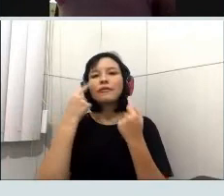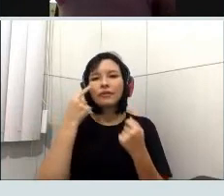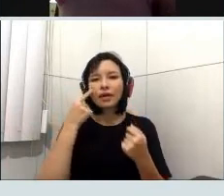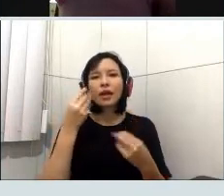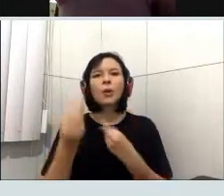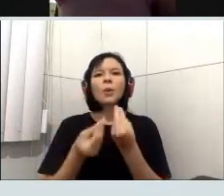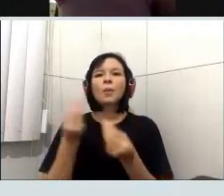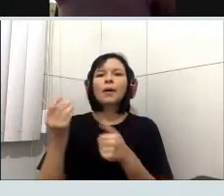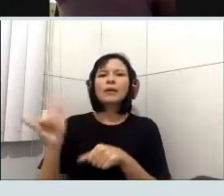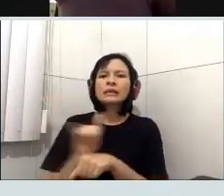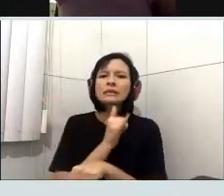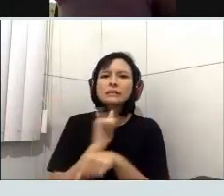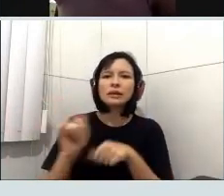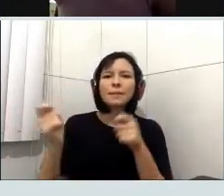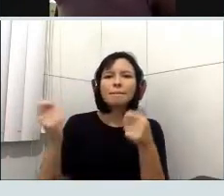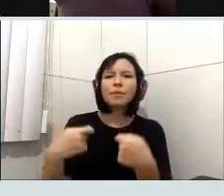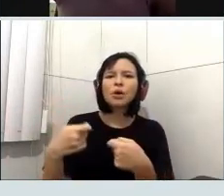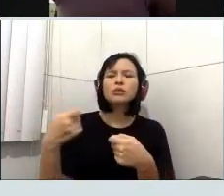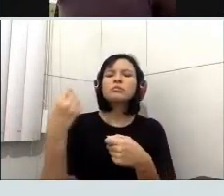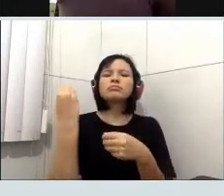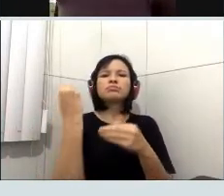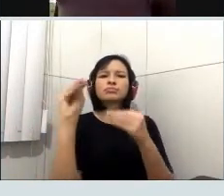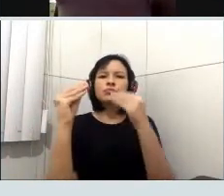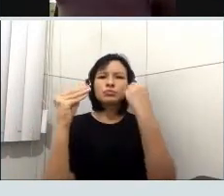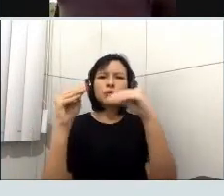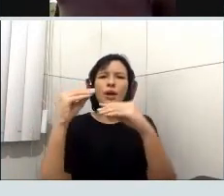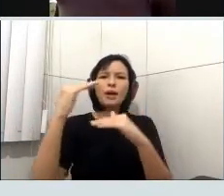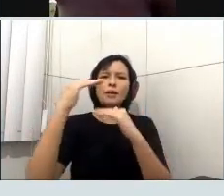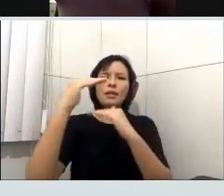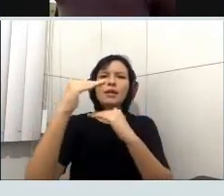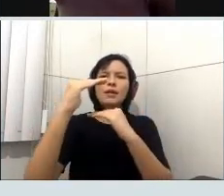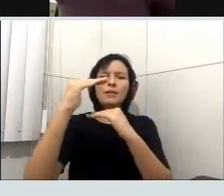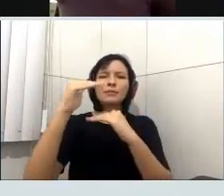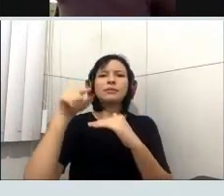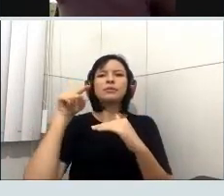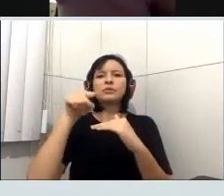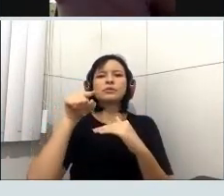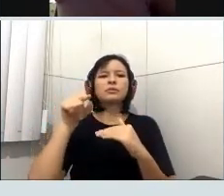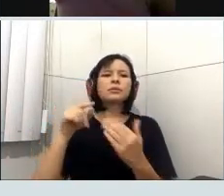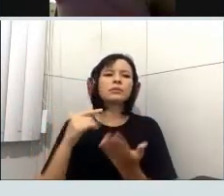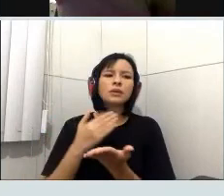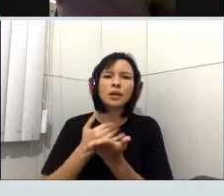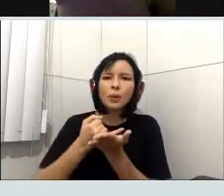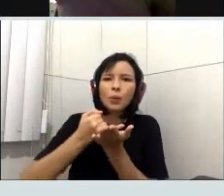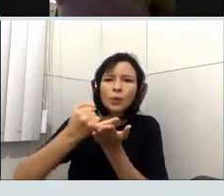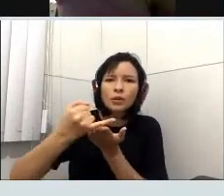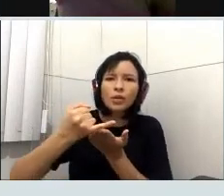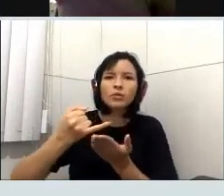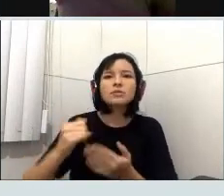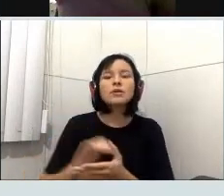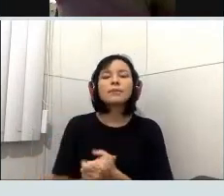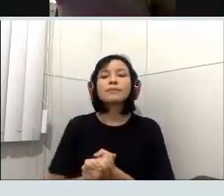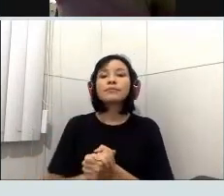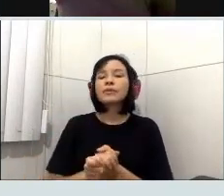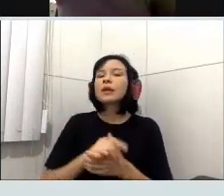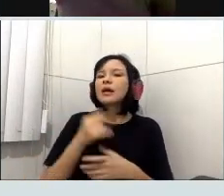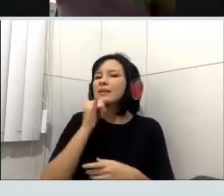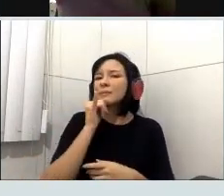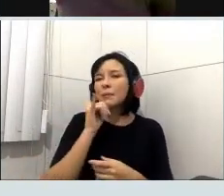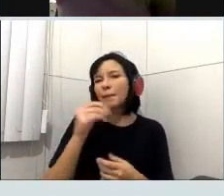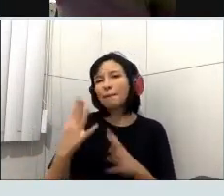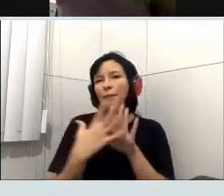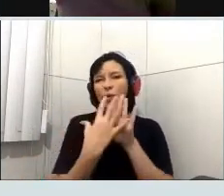possibilidades da introdução. Então, assim, cada aluno aqui provavelmente vai se encontrar num jeito. Então, não fiquem presos. Pode